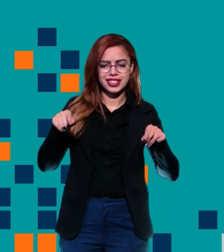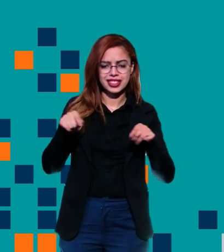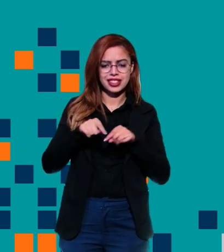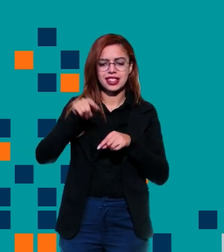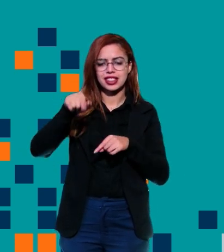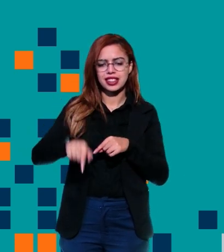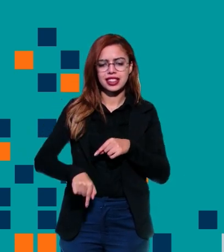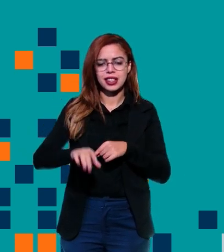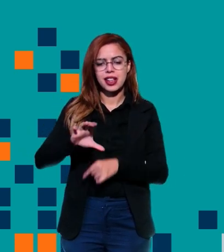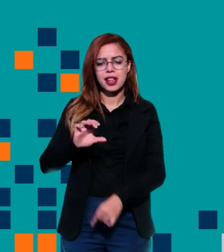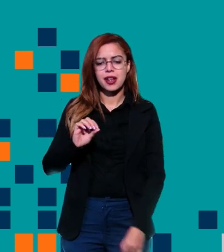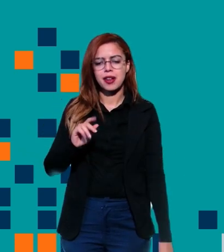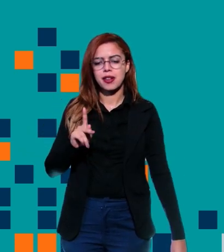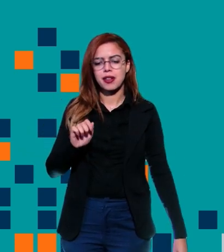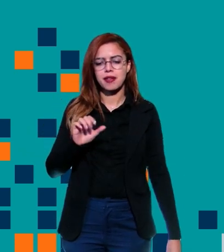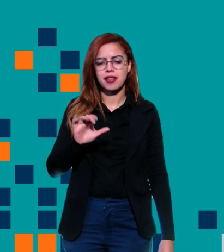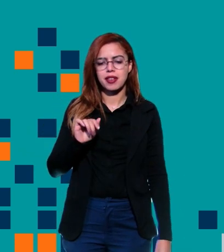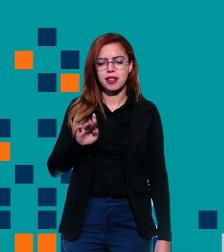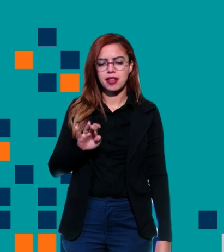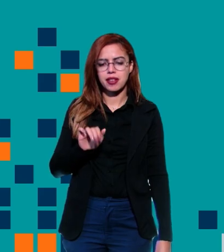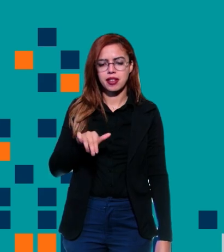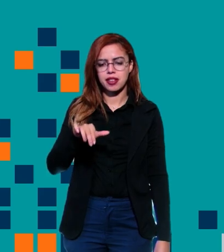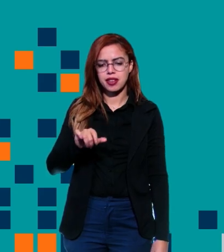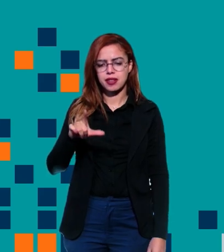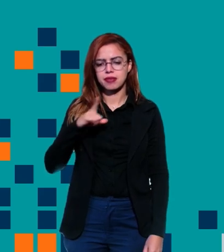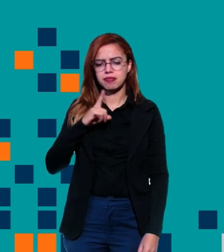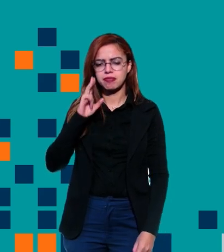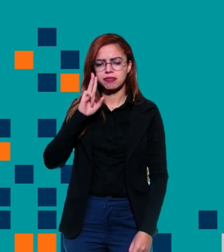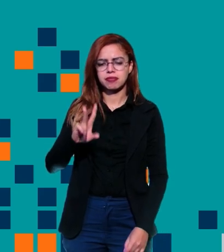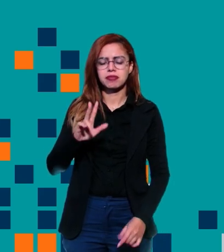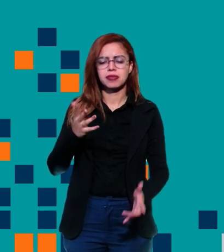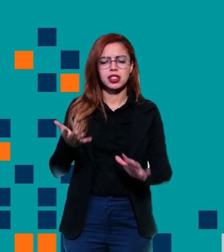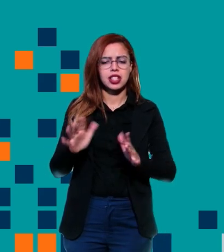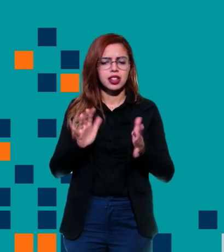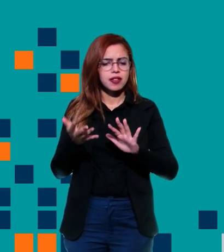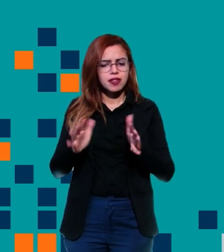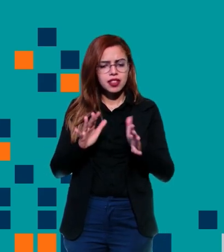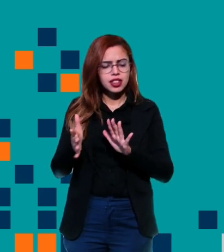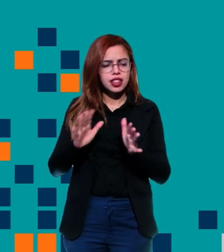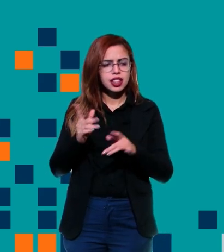Copacabana e vendo, assim, desde a coisa econômica, assim,